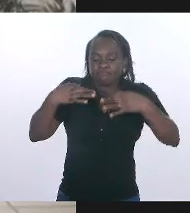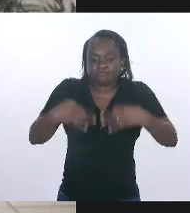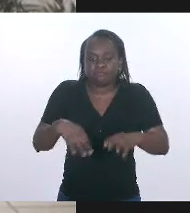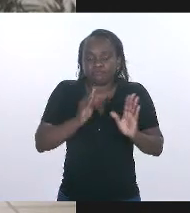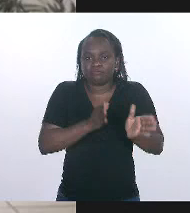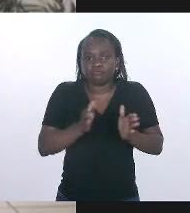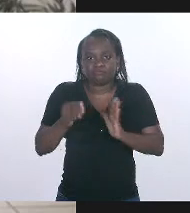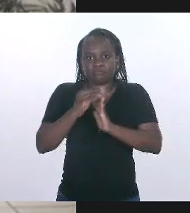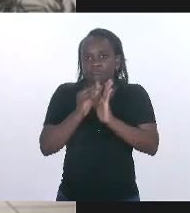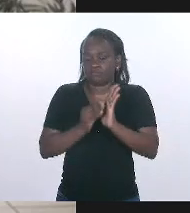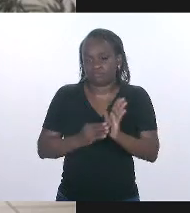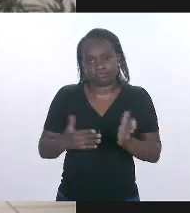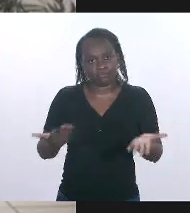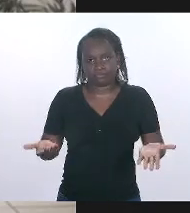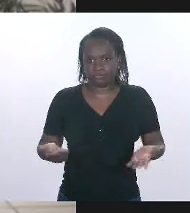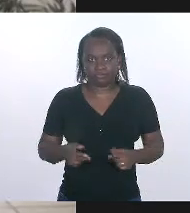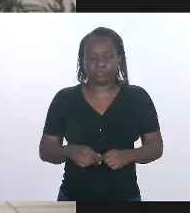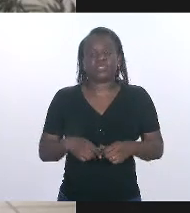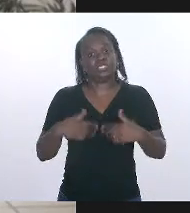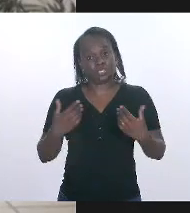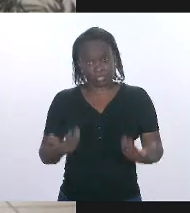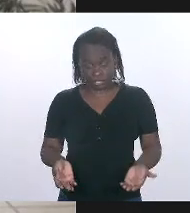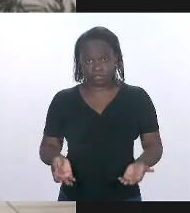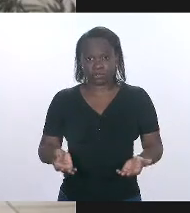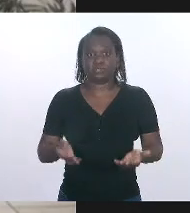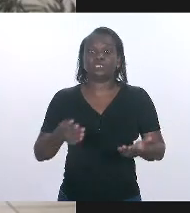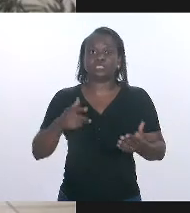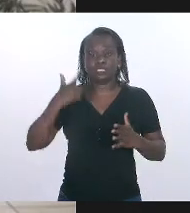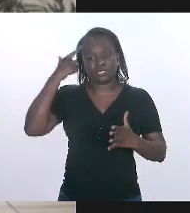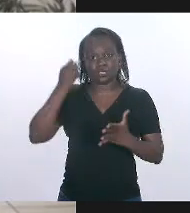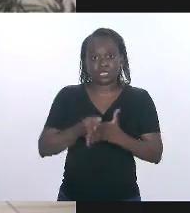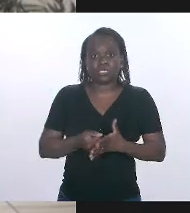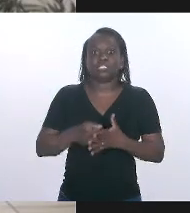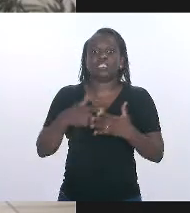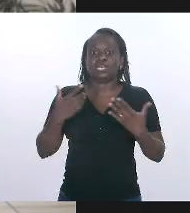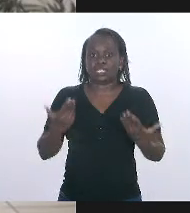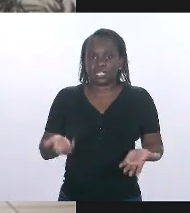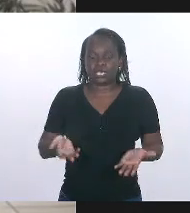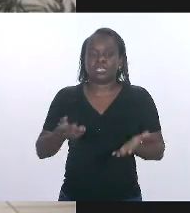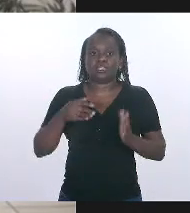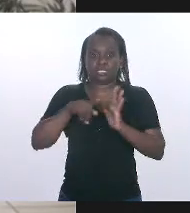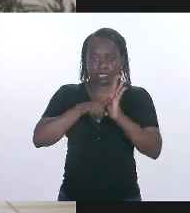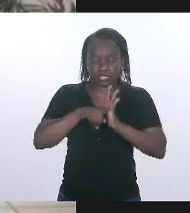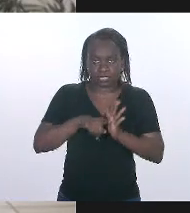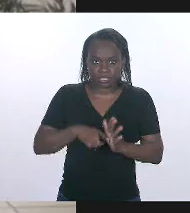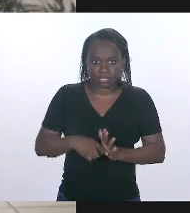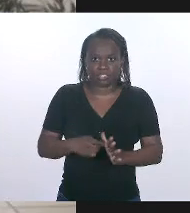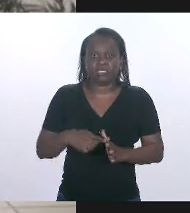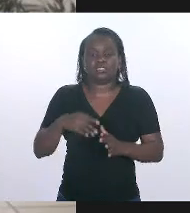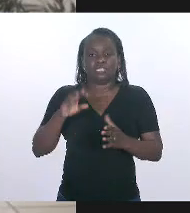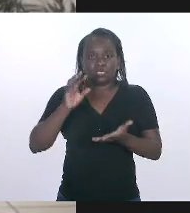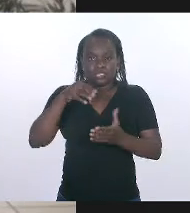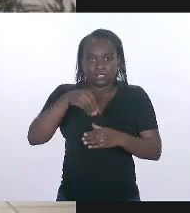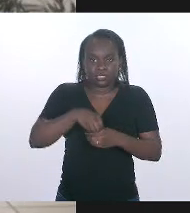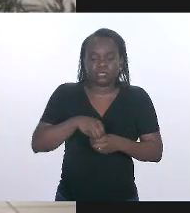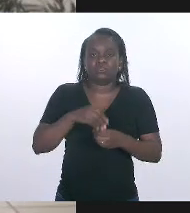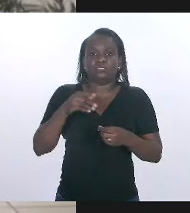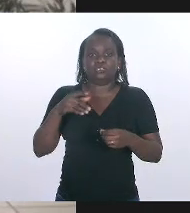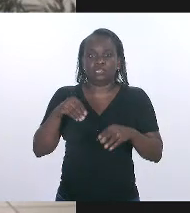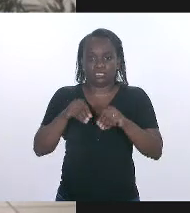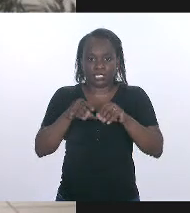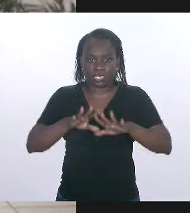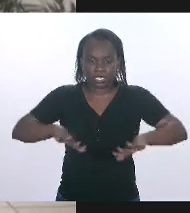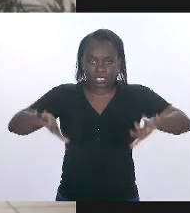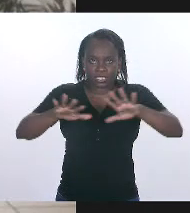sistematizados sobre essa situação. Portanto, parecer pela baixa diligência para o Núcleo de Terras